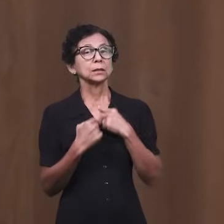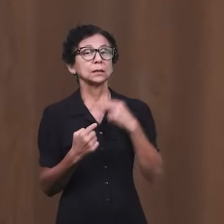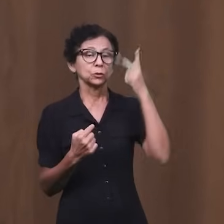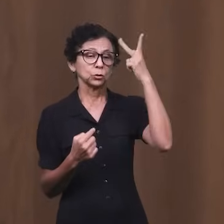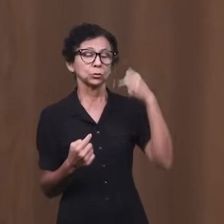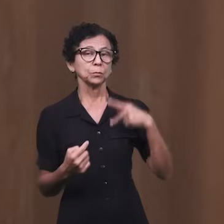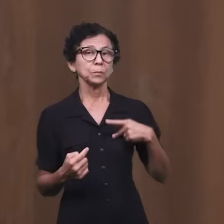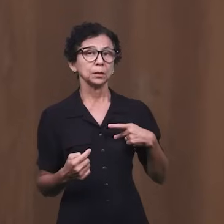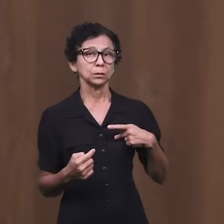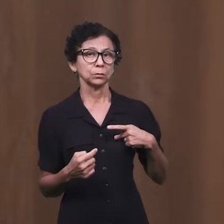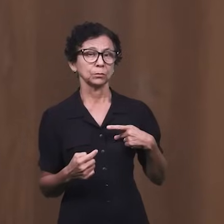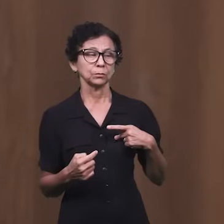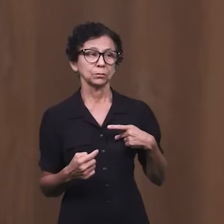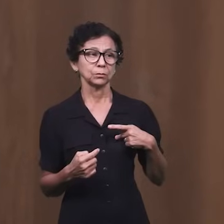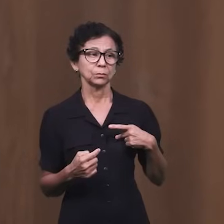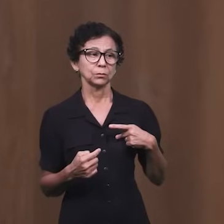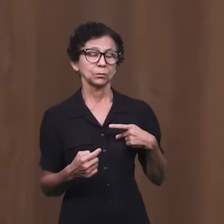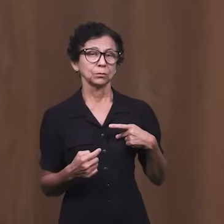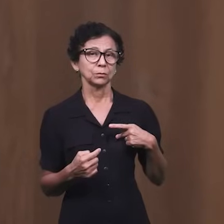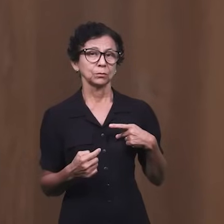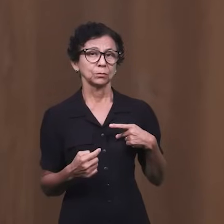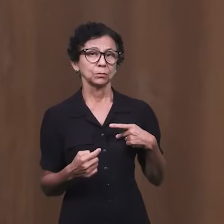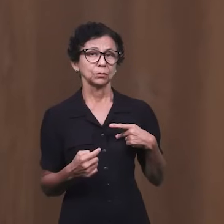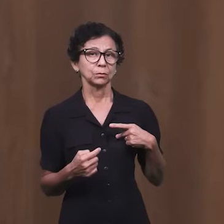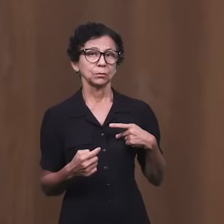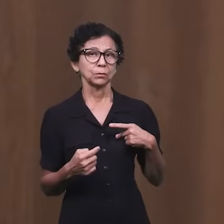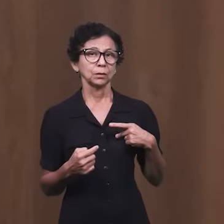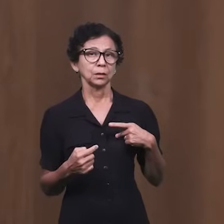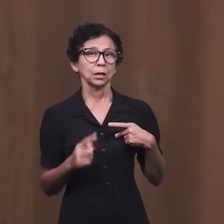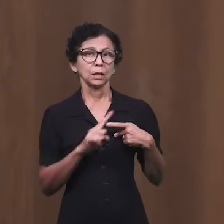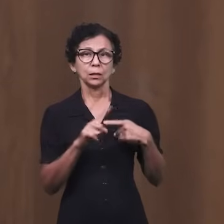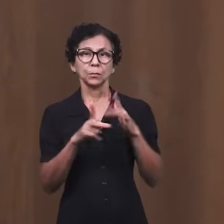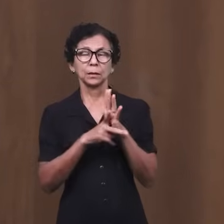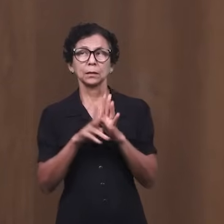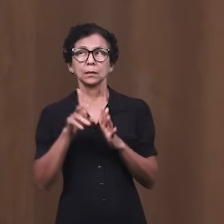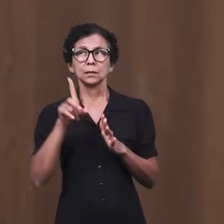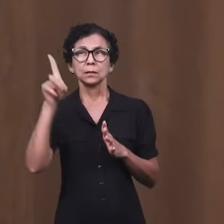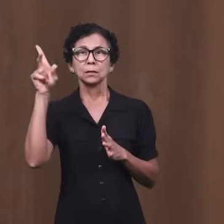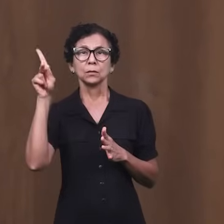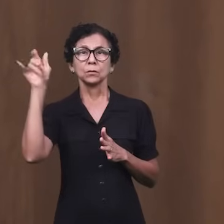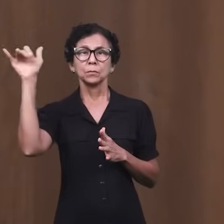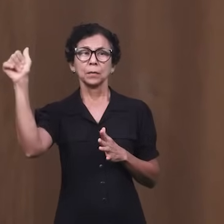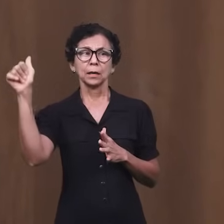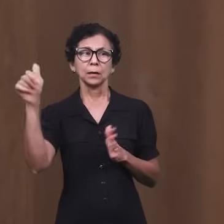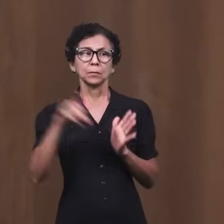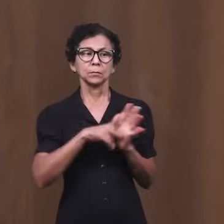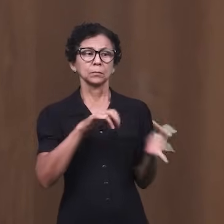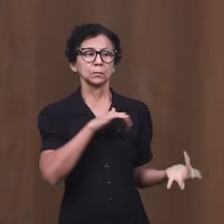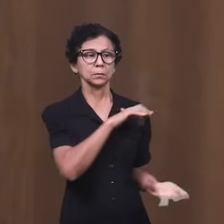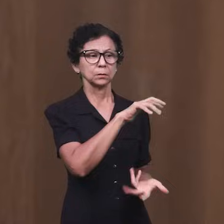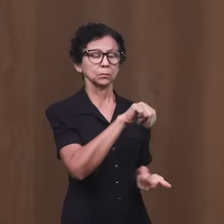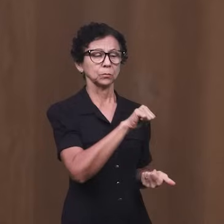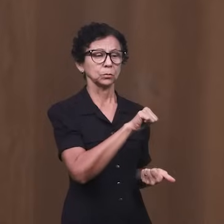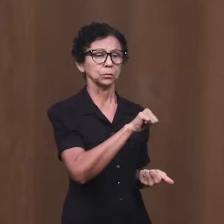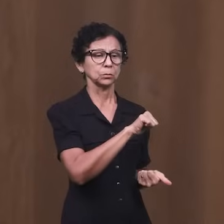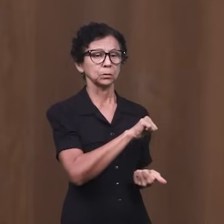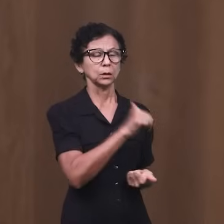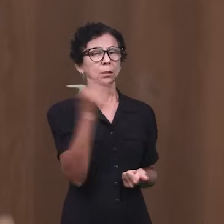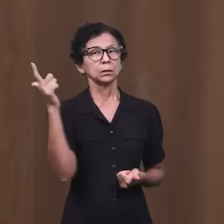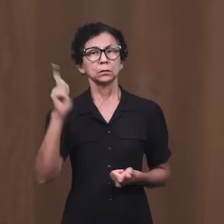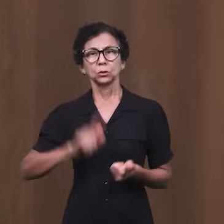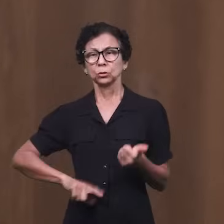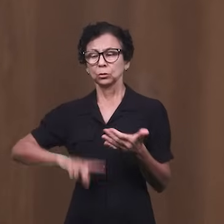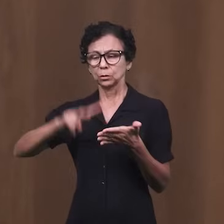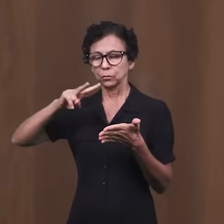vida não são do Pai são do mundo quando eu me voltei no texto paraas tentações de Jesus e que eu